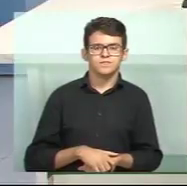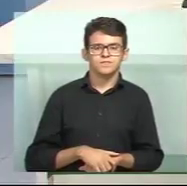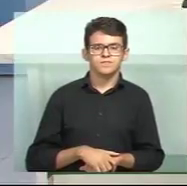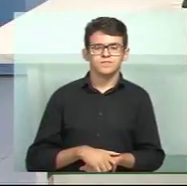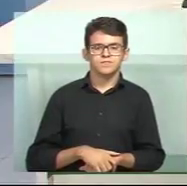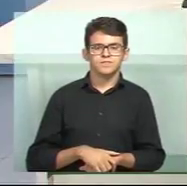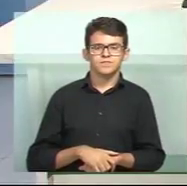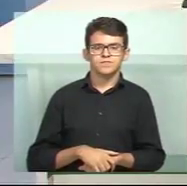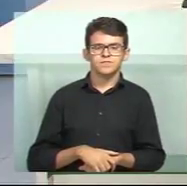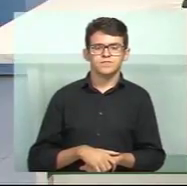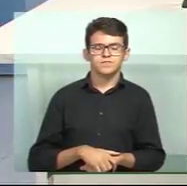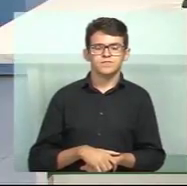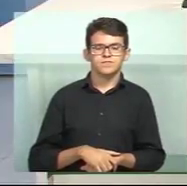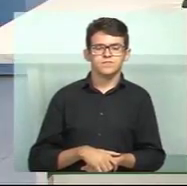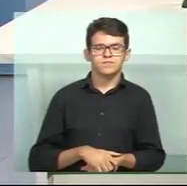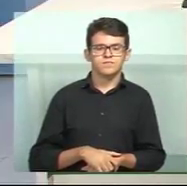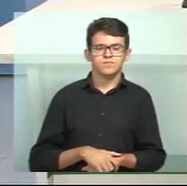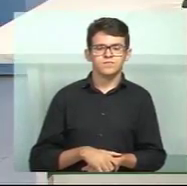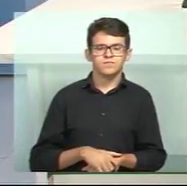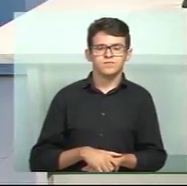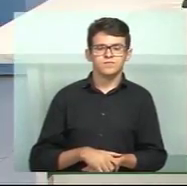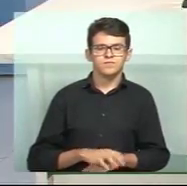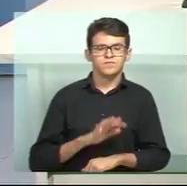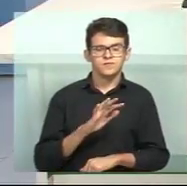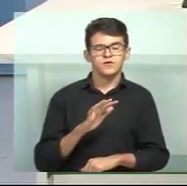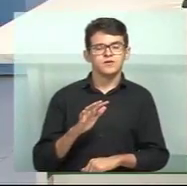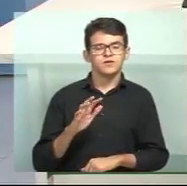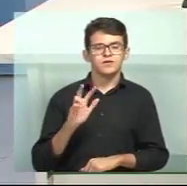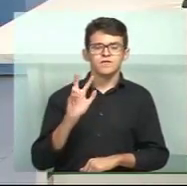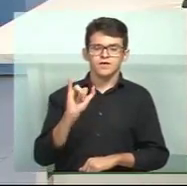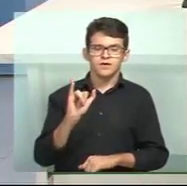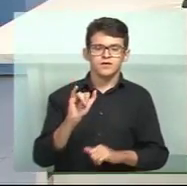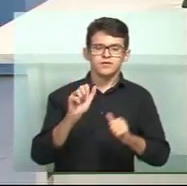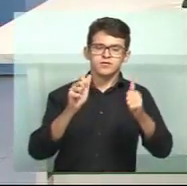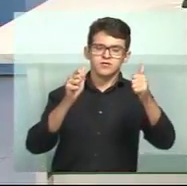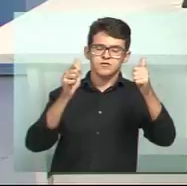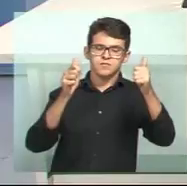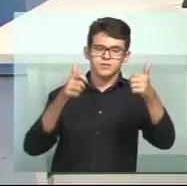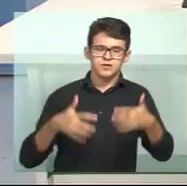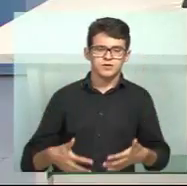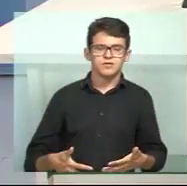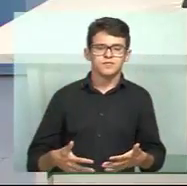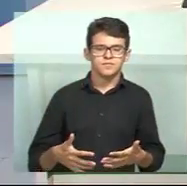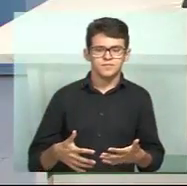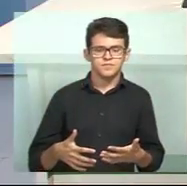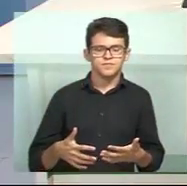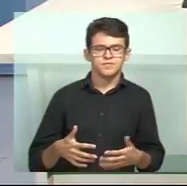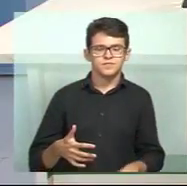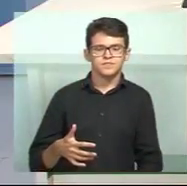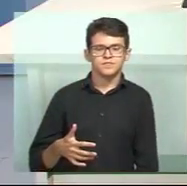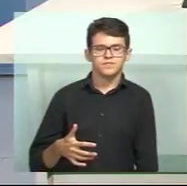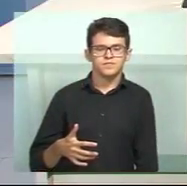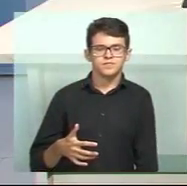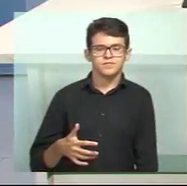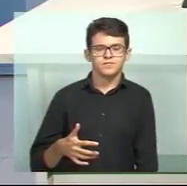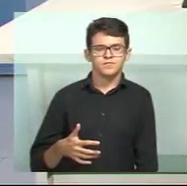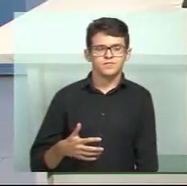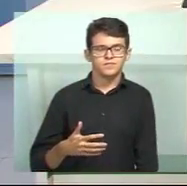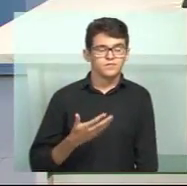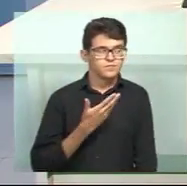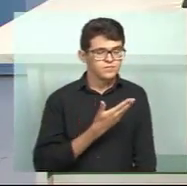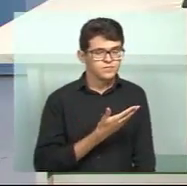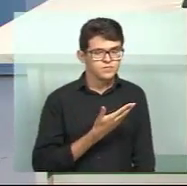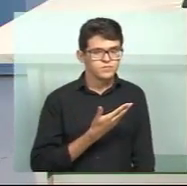bloco para falar. Mas nós vamos falar, inclusive, isso também no segundo bloco. Mas, Luiz, estão